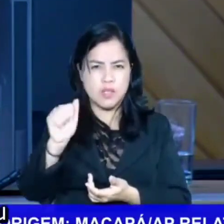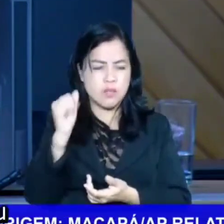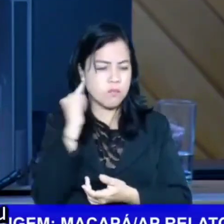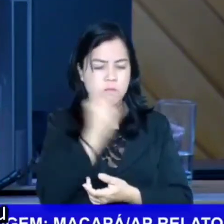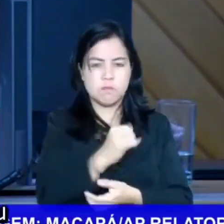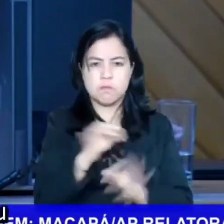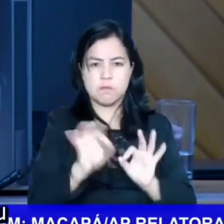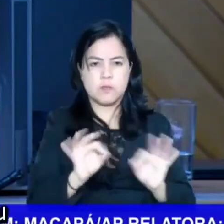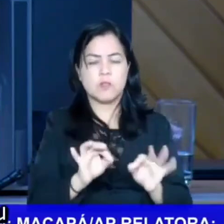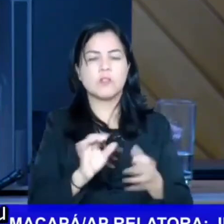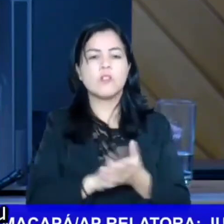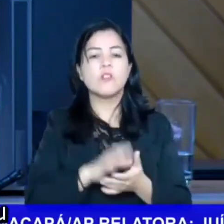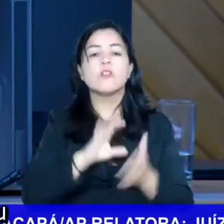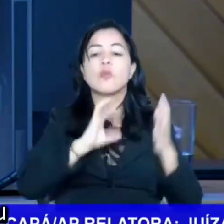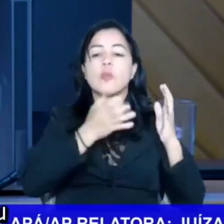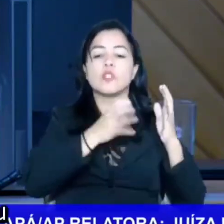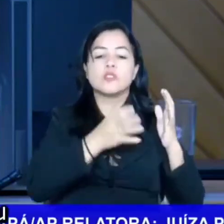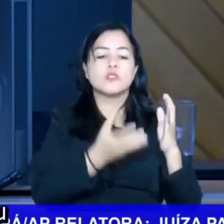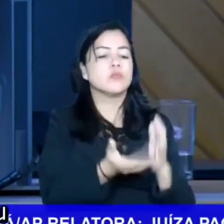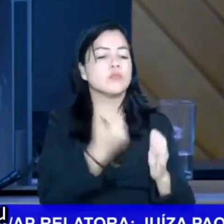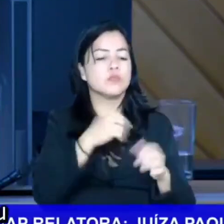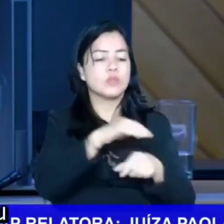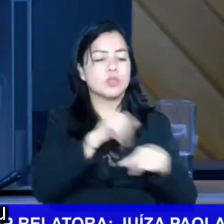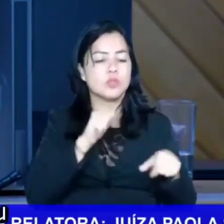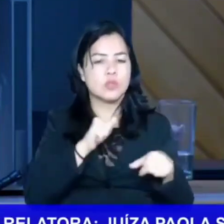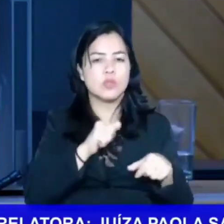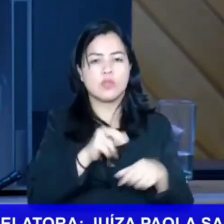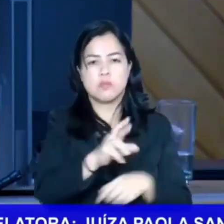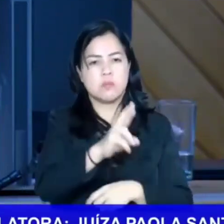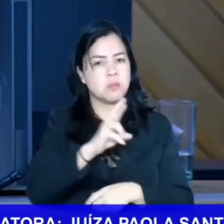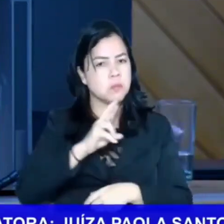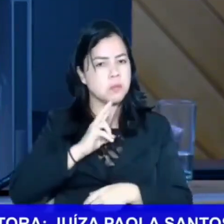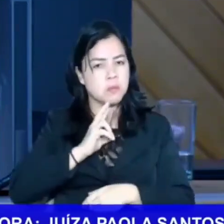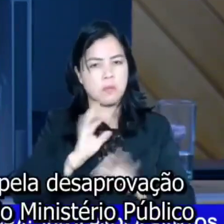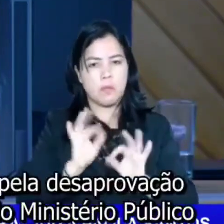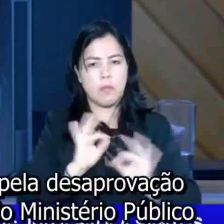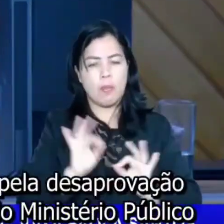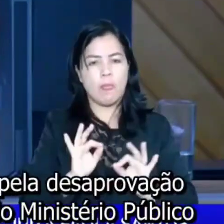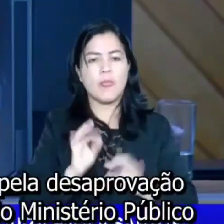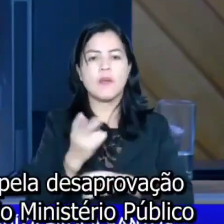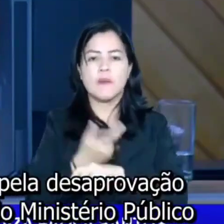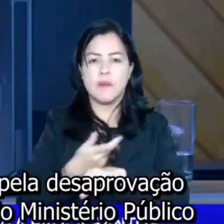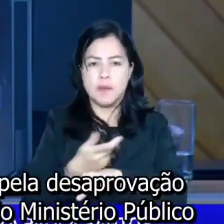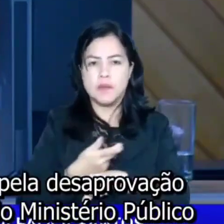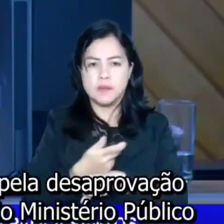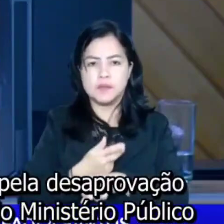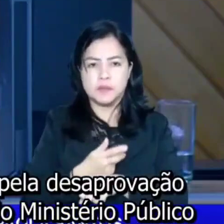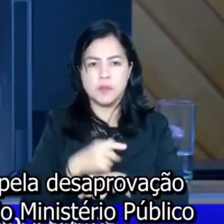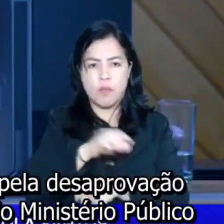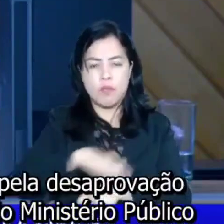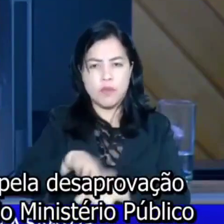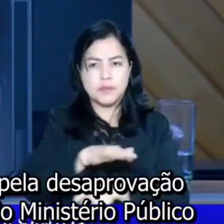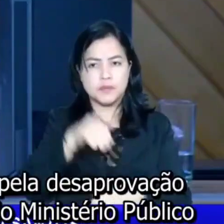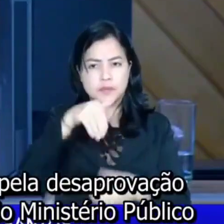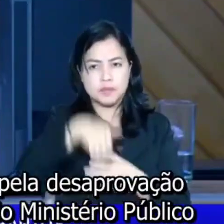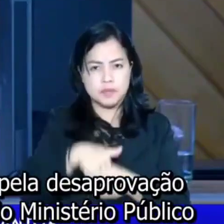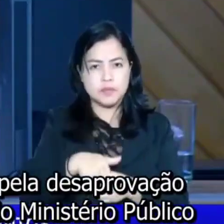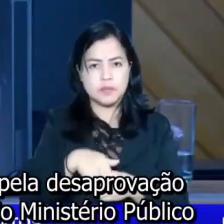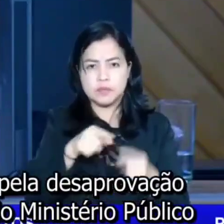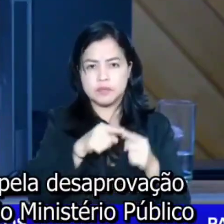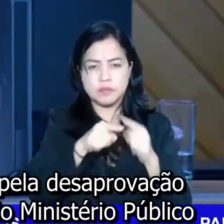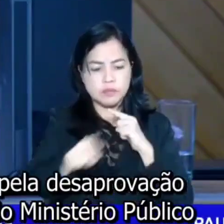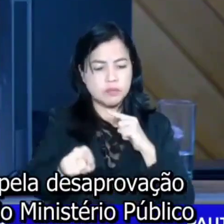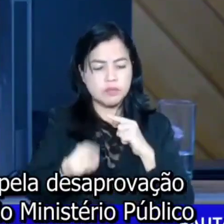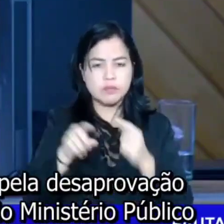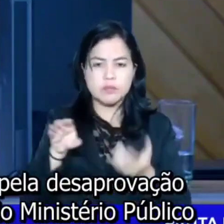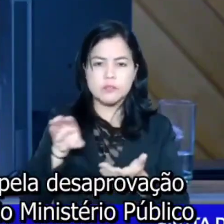apresentar razões e ele não se manifestou. E a Procuradoria Regional Eleitoral ela opinou também pela desaprovação